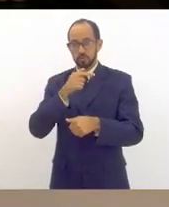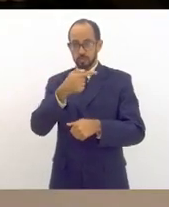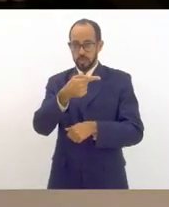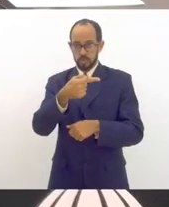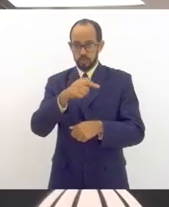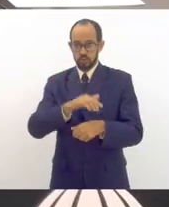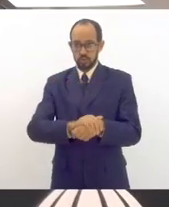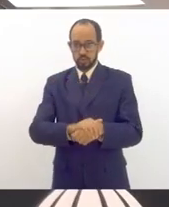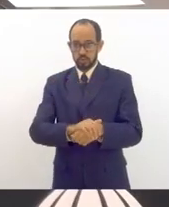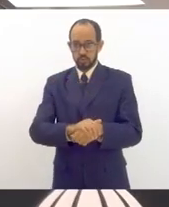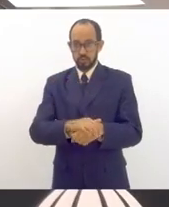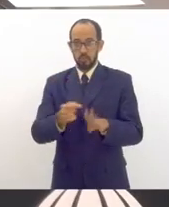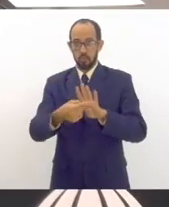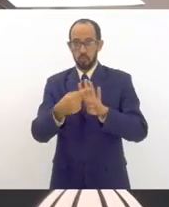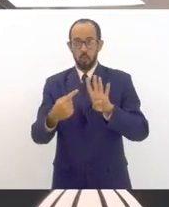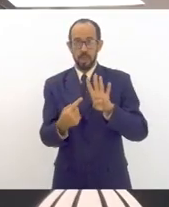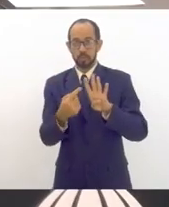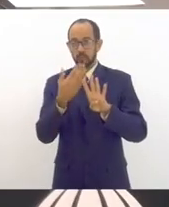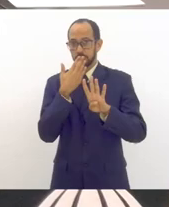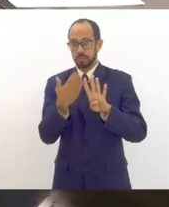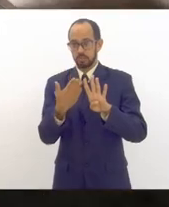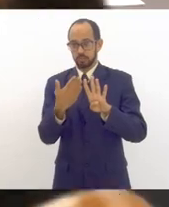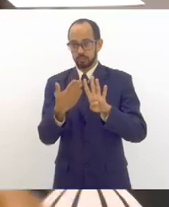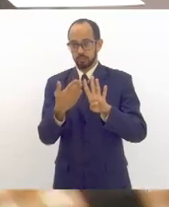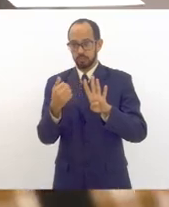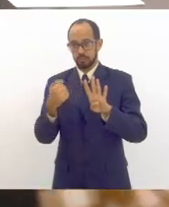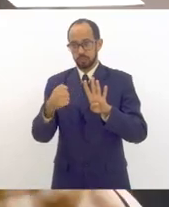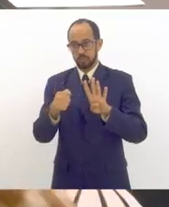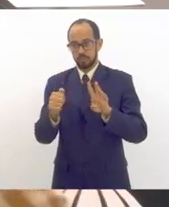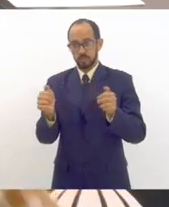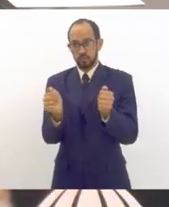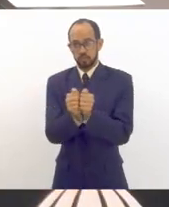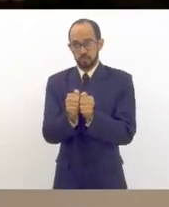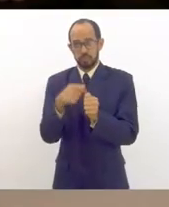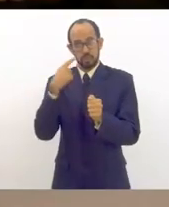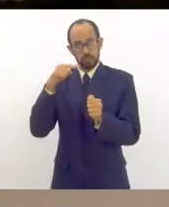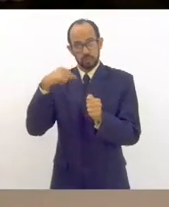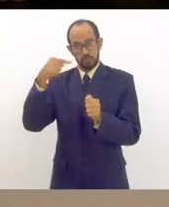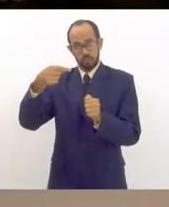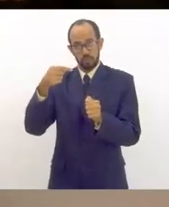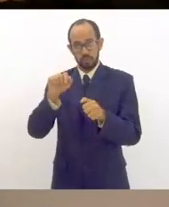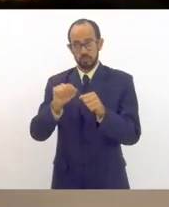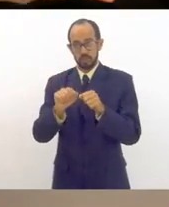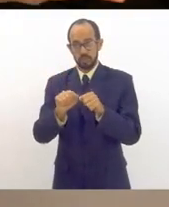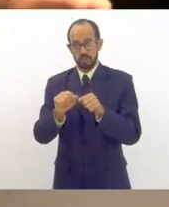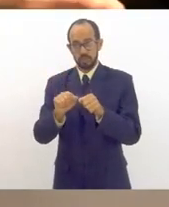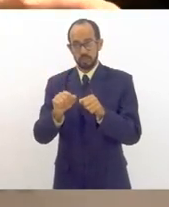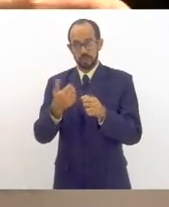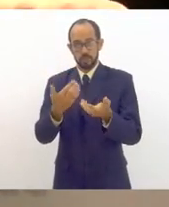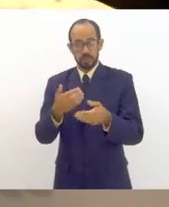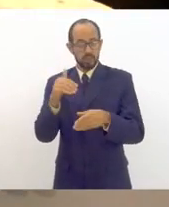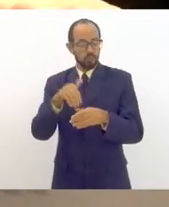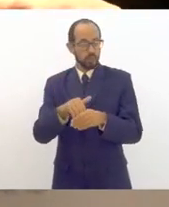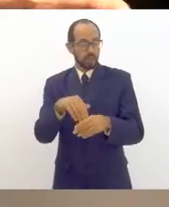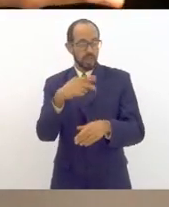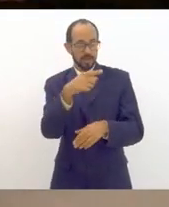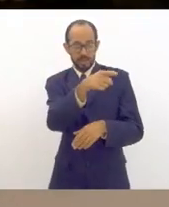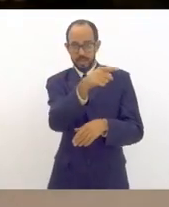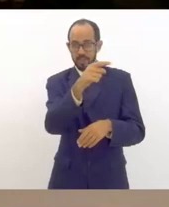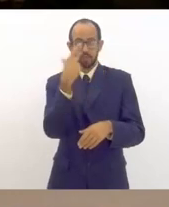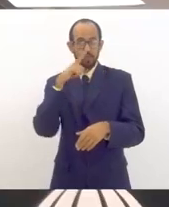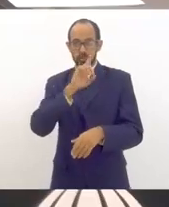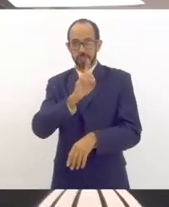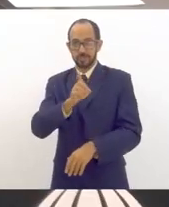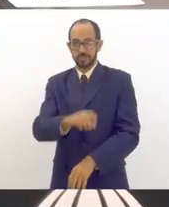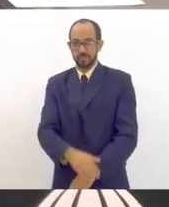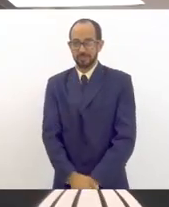4 pedidos. Então faz concomitantemente para a gente eleger ele na semana. Na próxima semana. Eu estou querendo votar nele, não consigo, senhor presidente. Olha